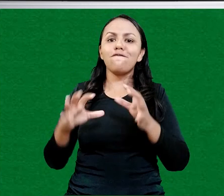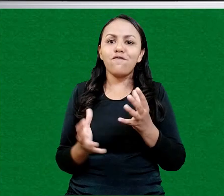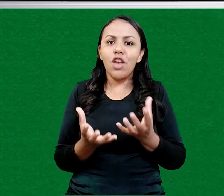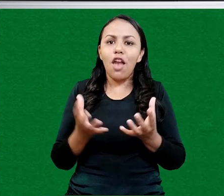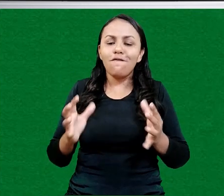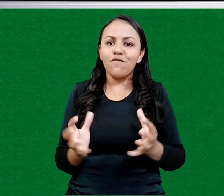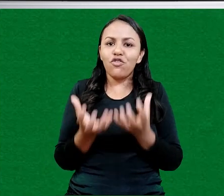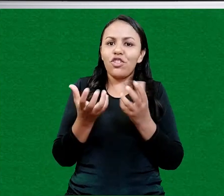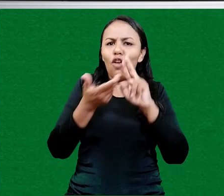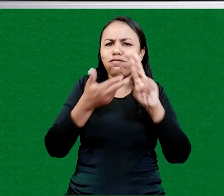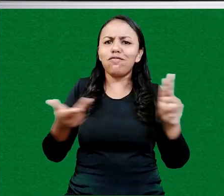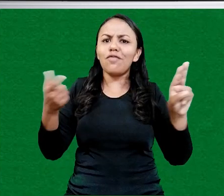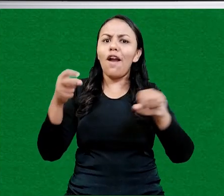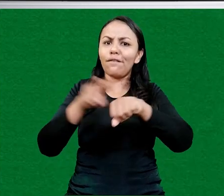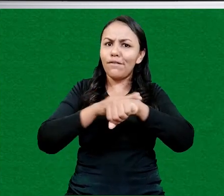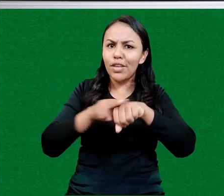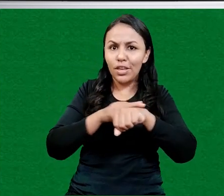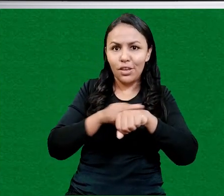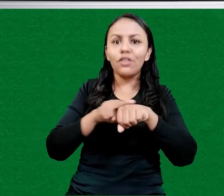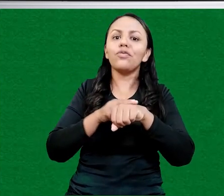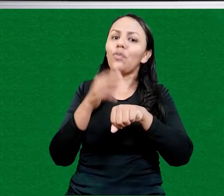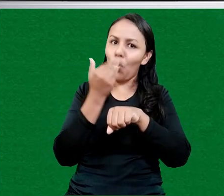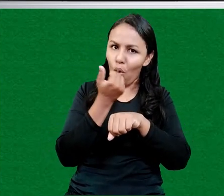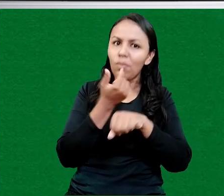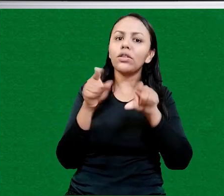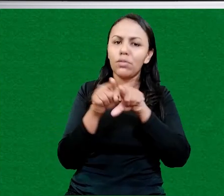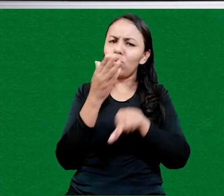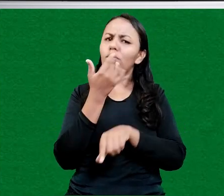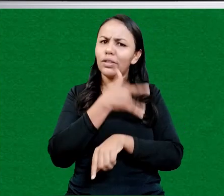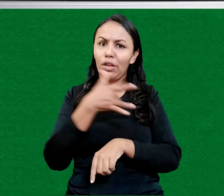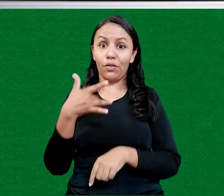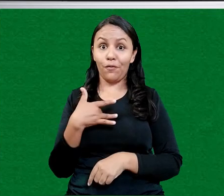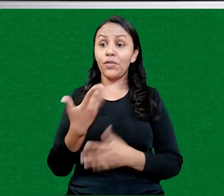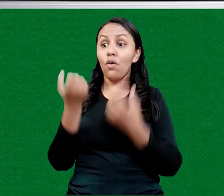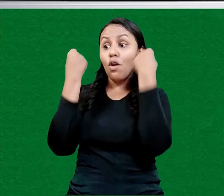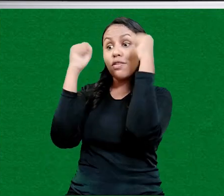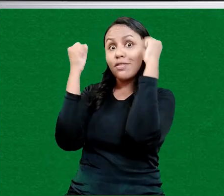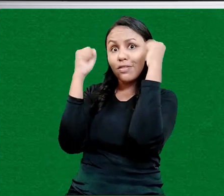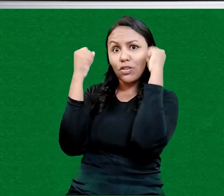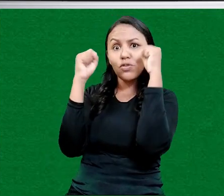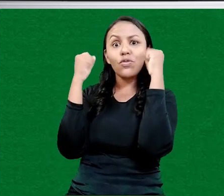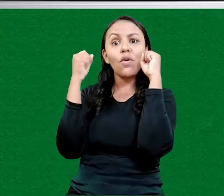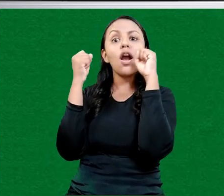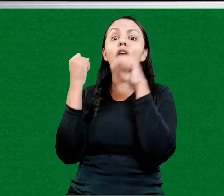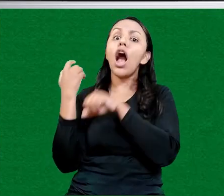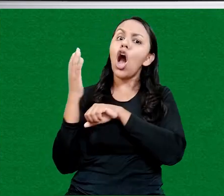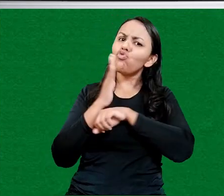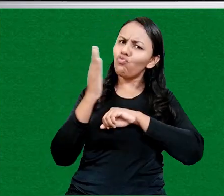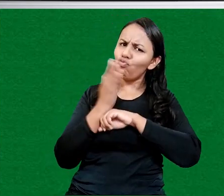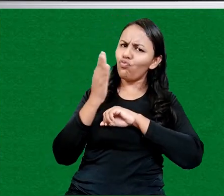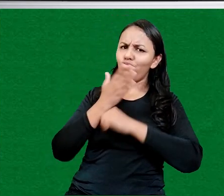alimentos saudáveis. E aí você tem que o exercício físico, ele vai favorecer de forma plena o